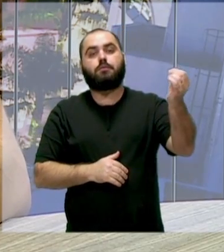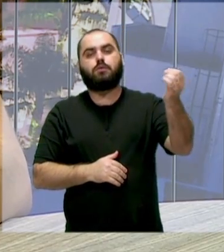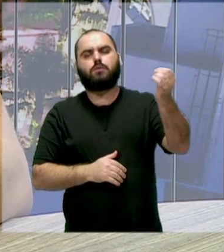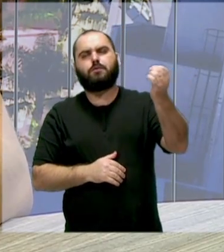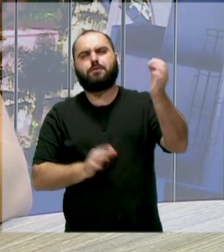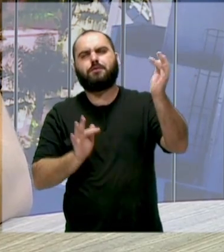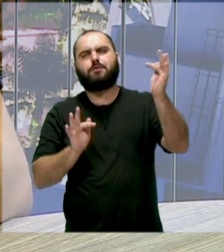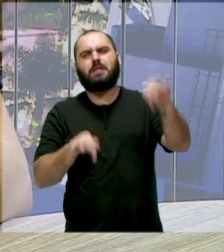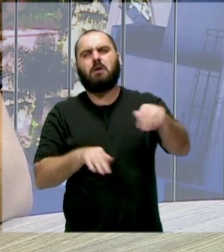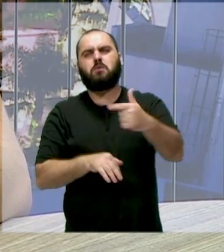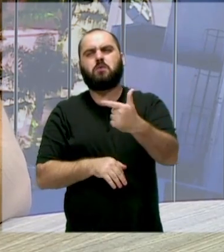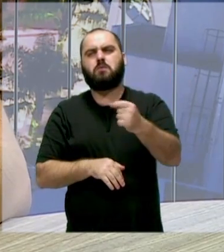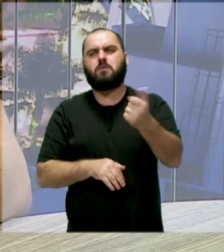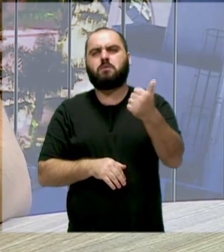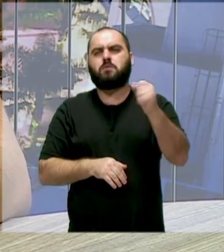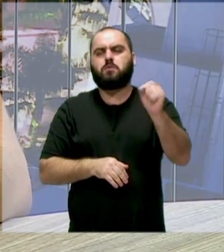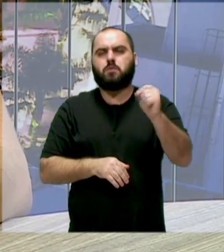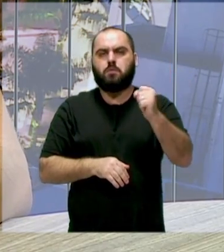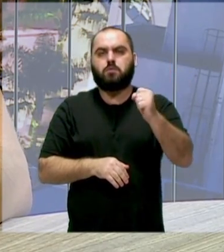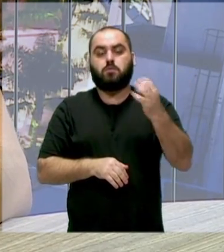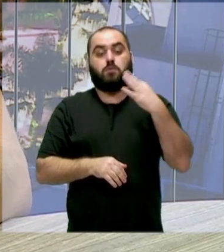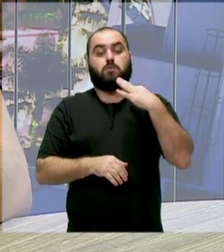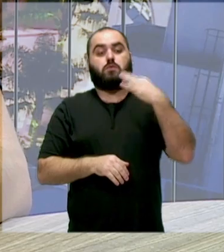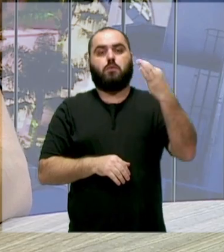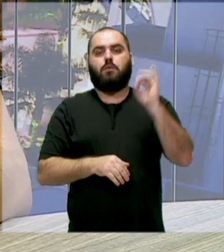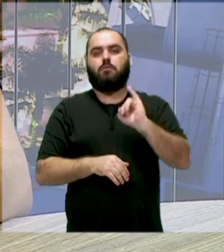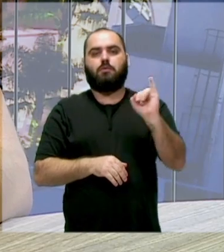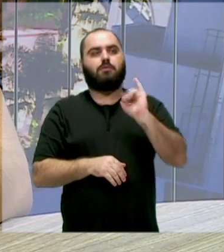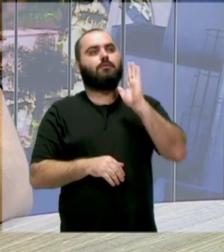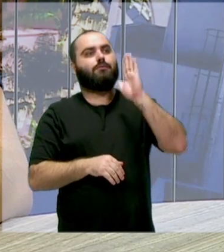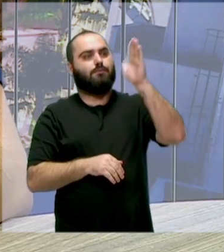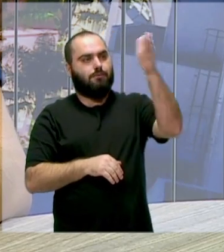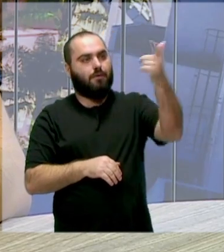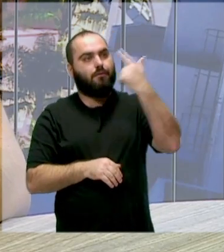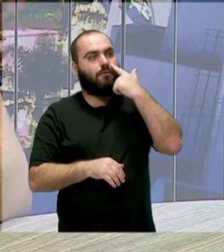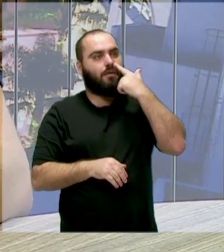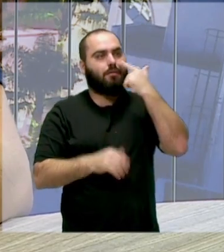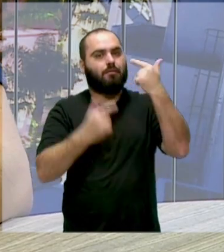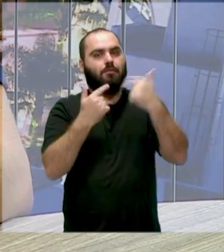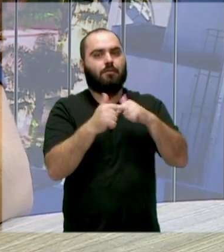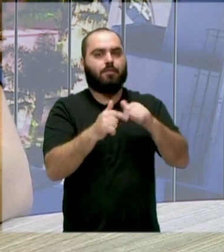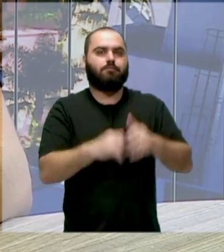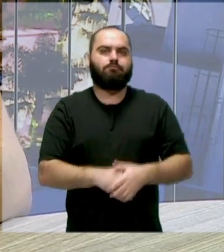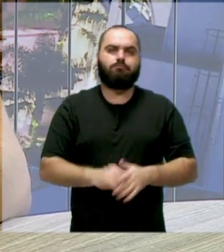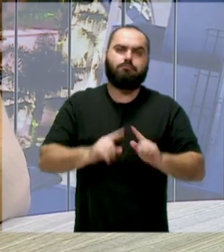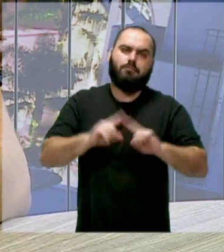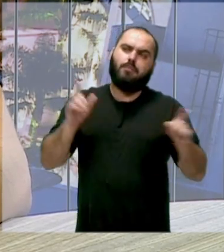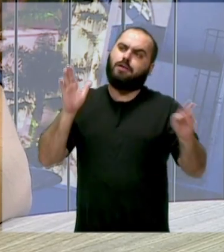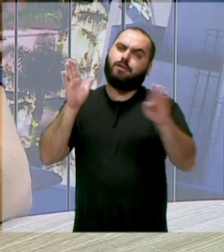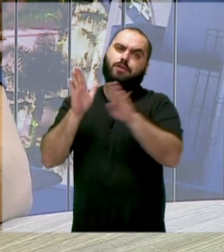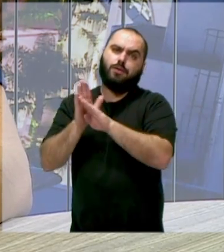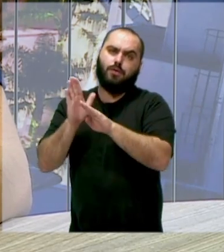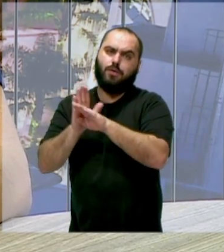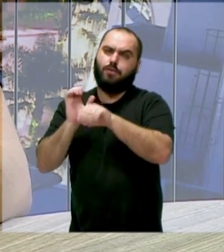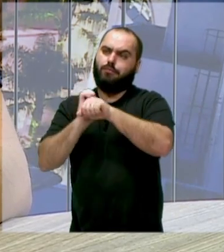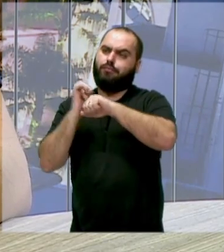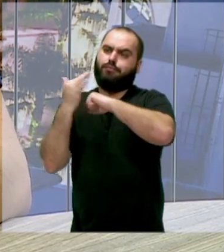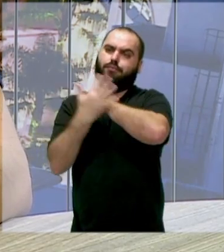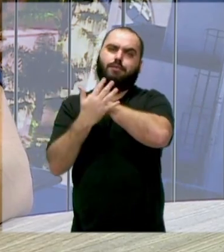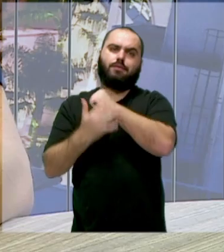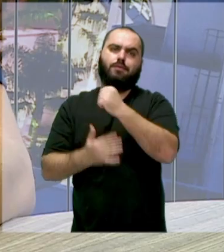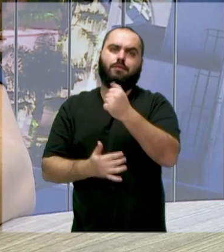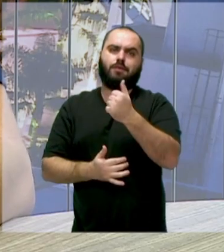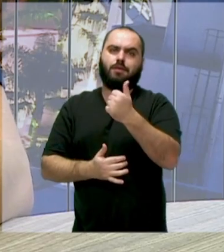de 2018, ser escolhida para fazer essa atividade, mas o que aconteceu, entrou a questão da pandemia do Covid 2019,